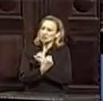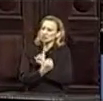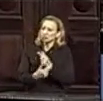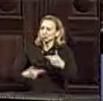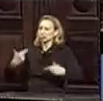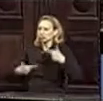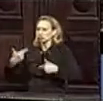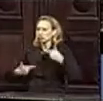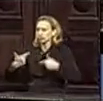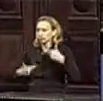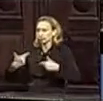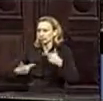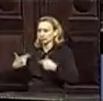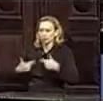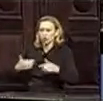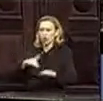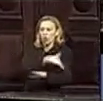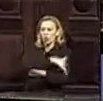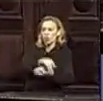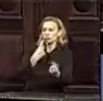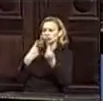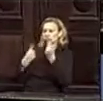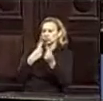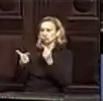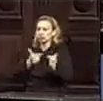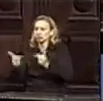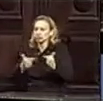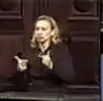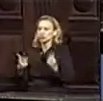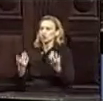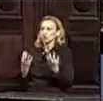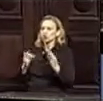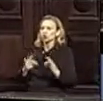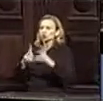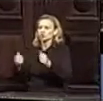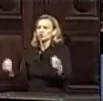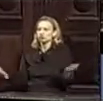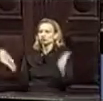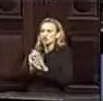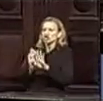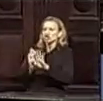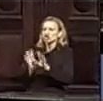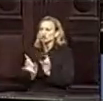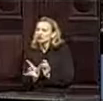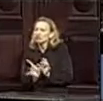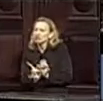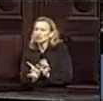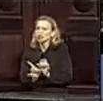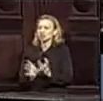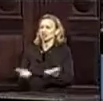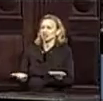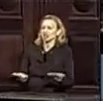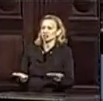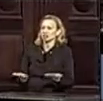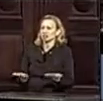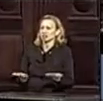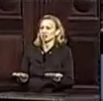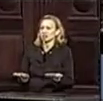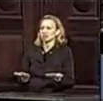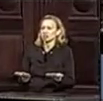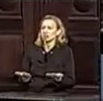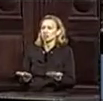tiroteios, vias fechadas, comércio fechado, serviços públicos que deixam de ser prestados em decorrência